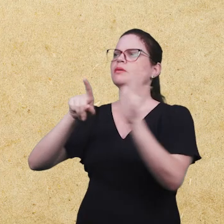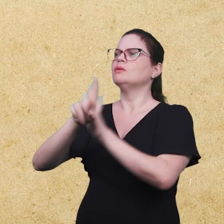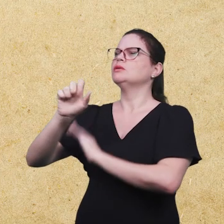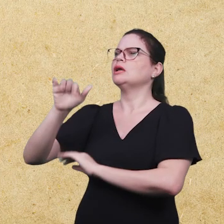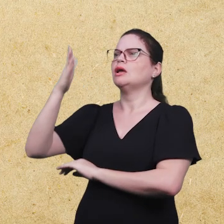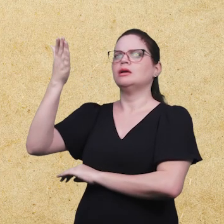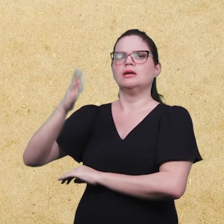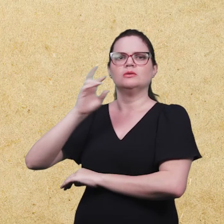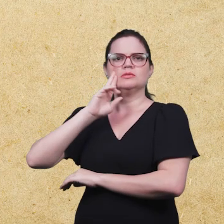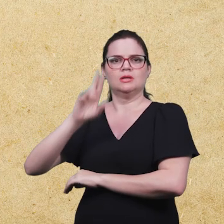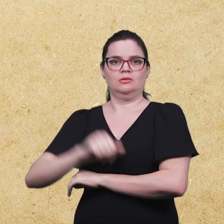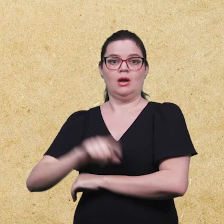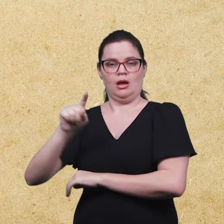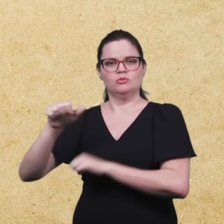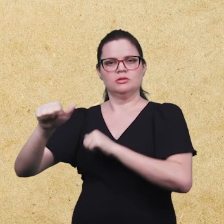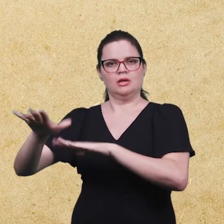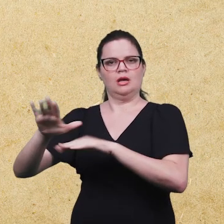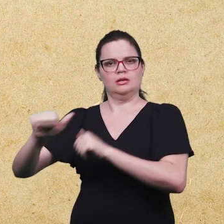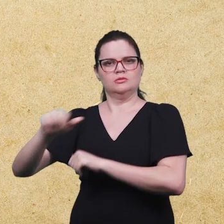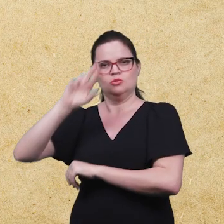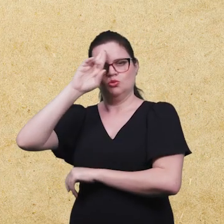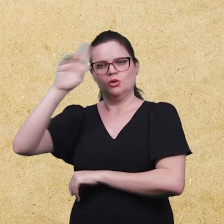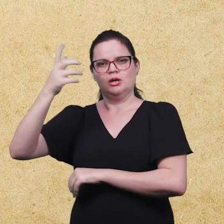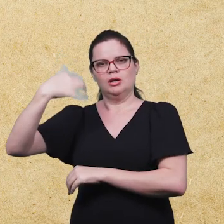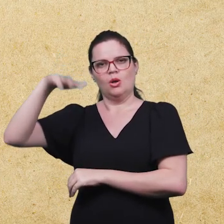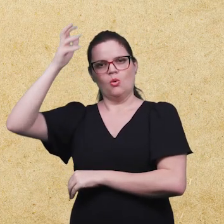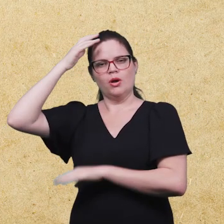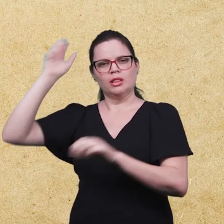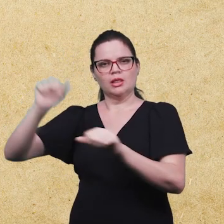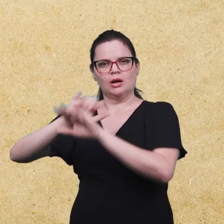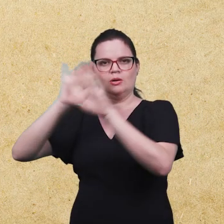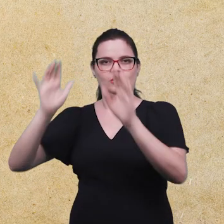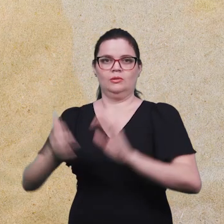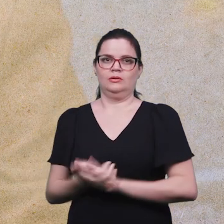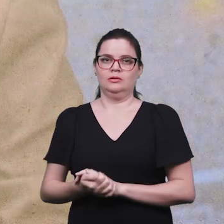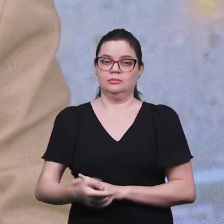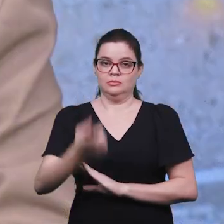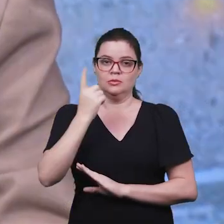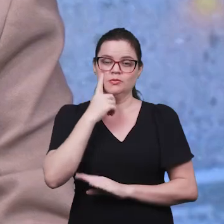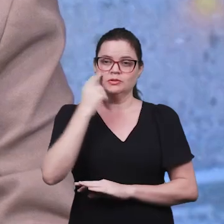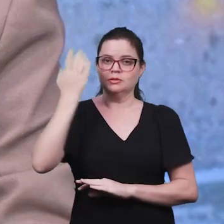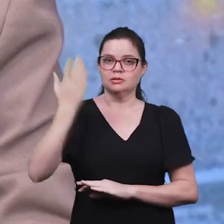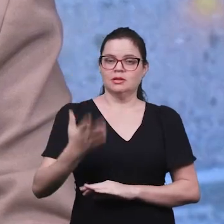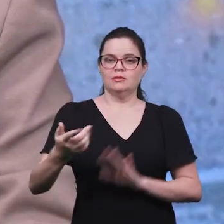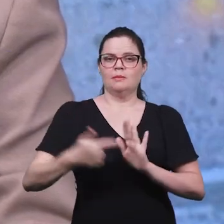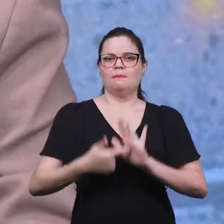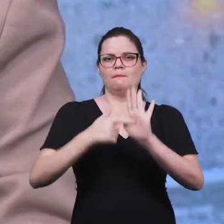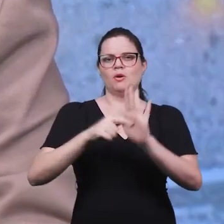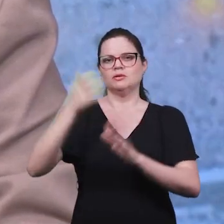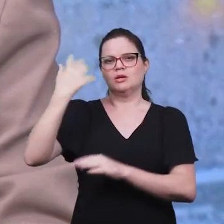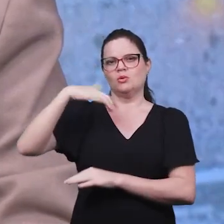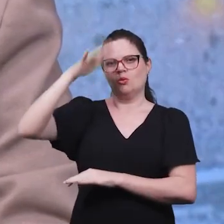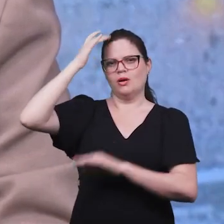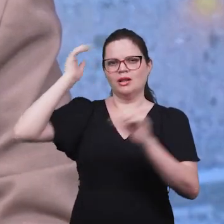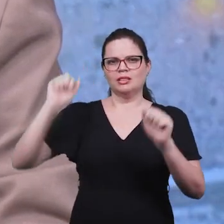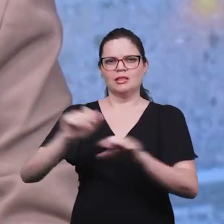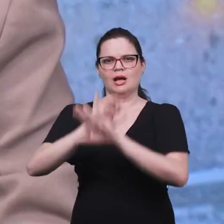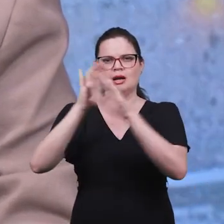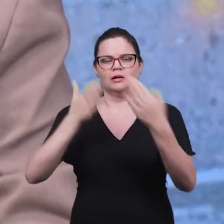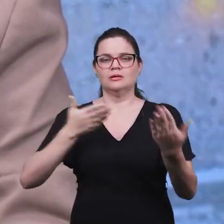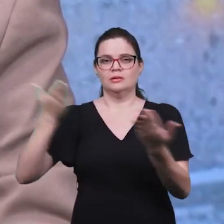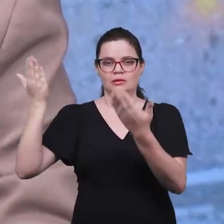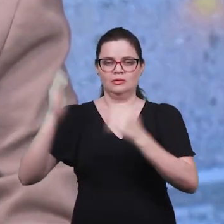quem é este Rei da Glória? É o Senhor dos Exércitos, Ele é o Rei da Glória. Então aqui uma referência ao Rei da Glória, aquele